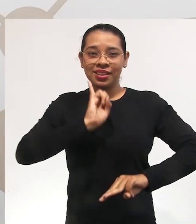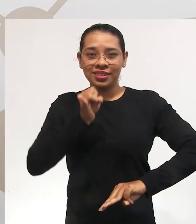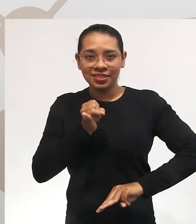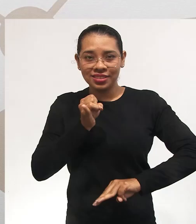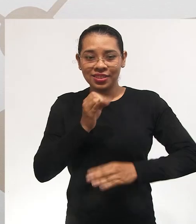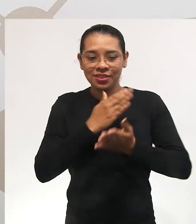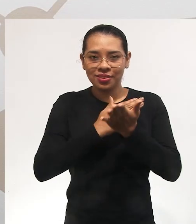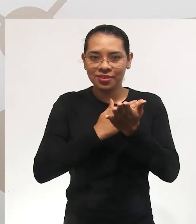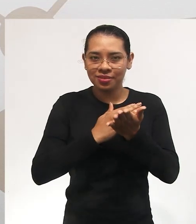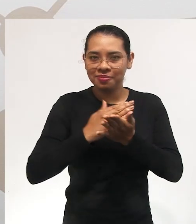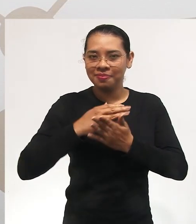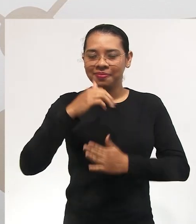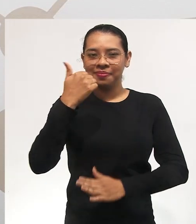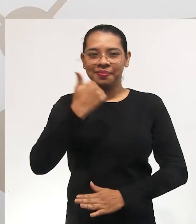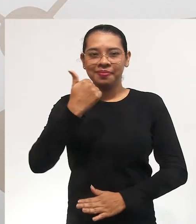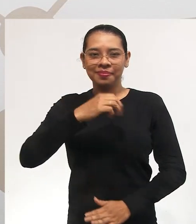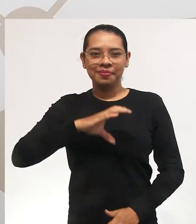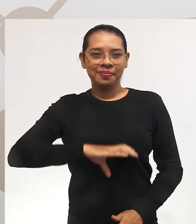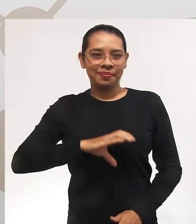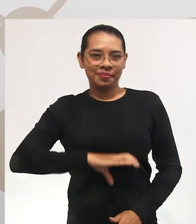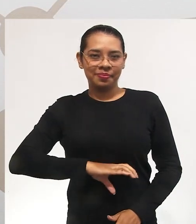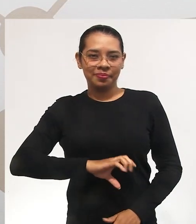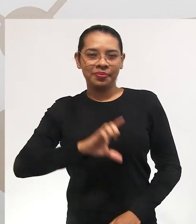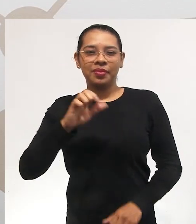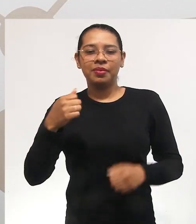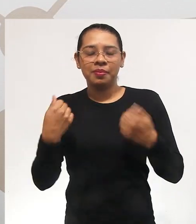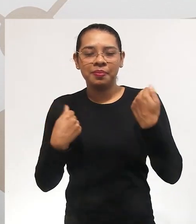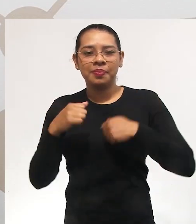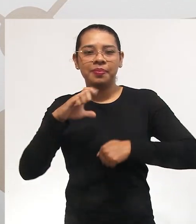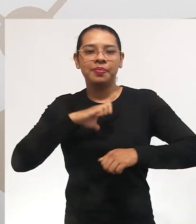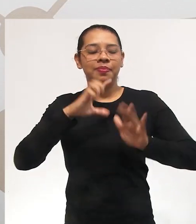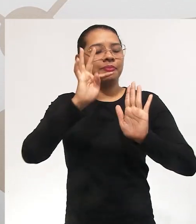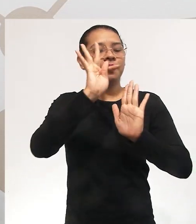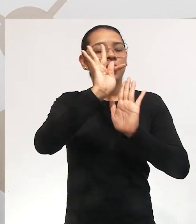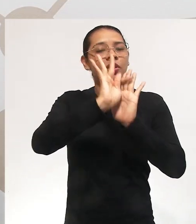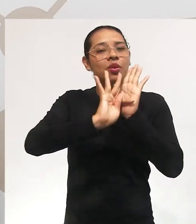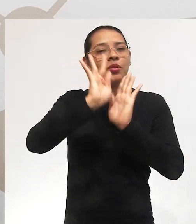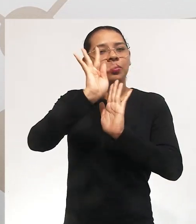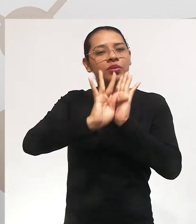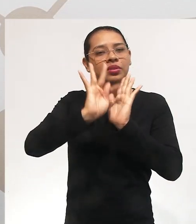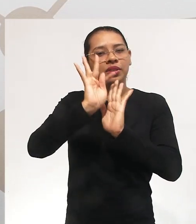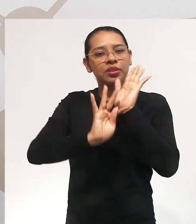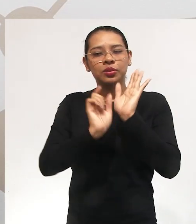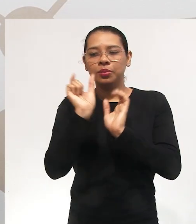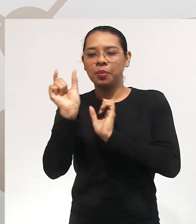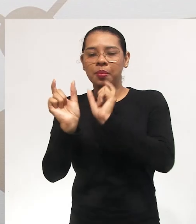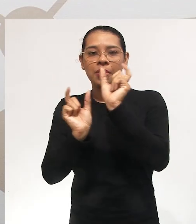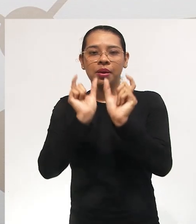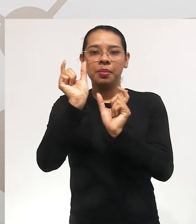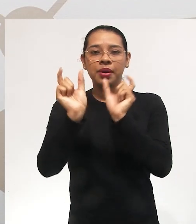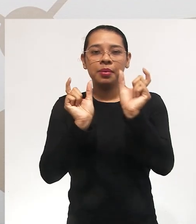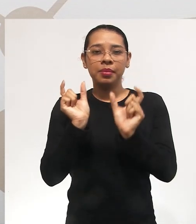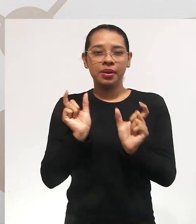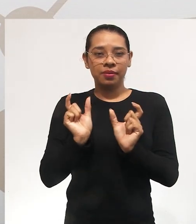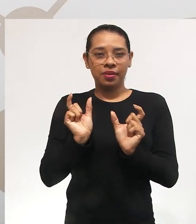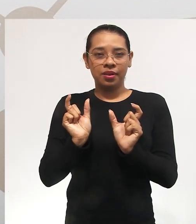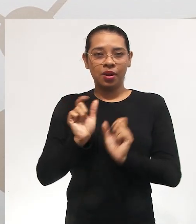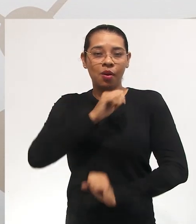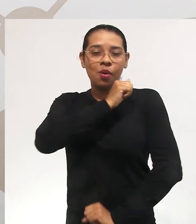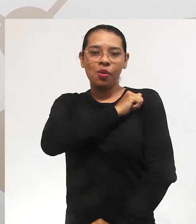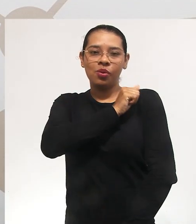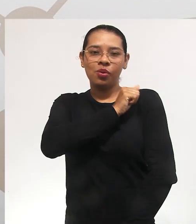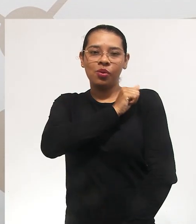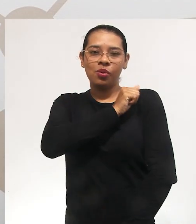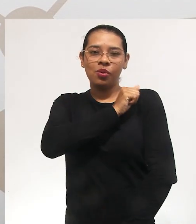seu papel de trabalhar a interpretação do texto, a compreensão do texto, para além da palavra, o aluno não